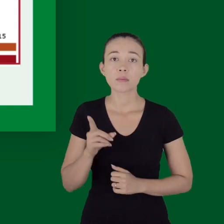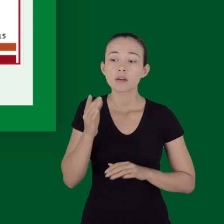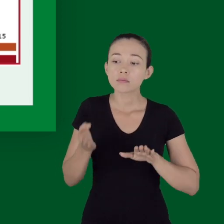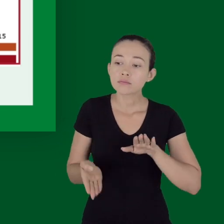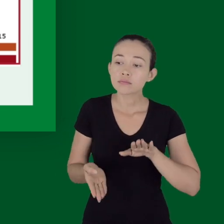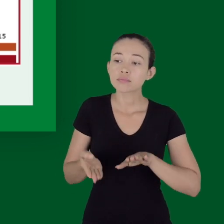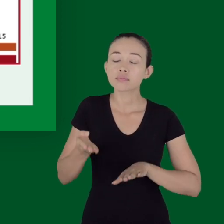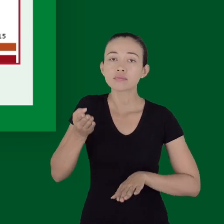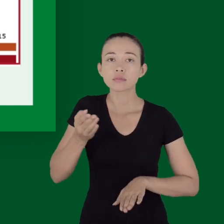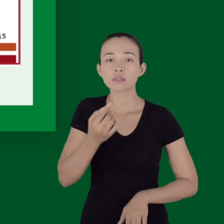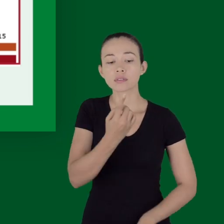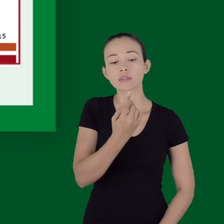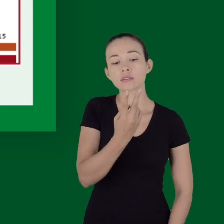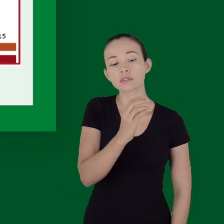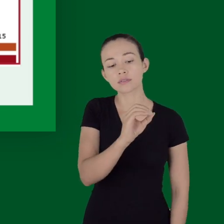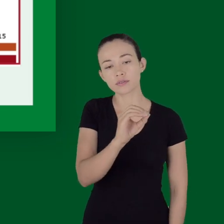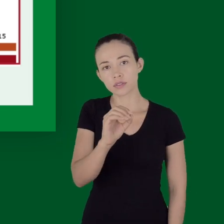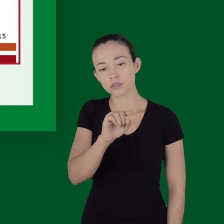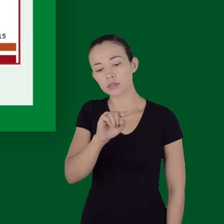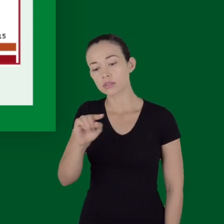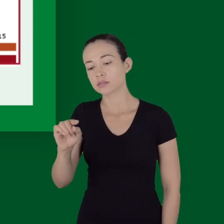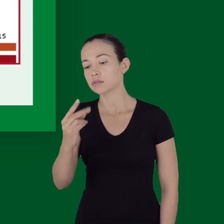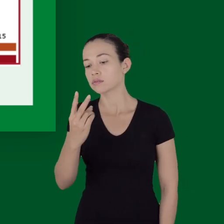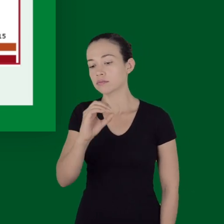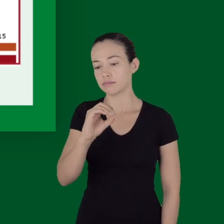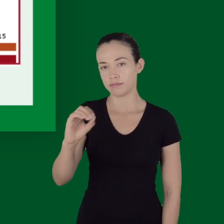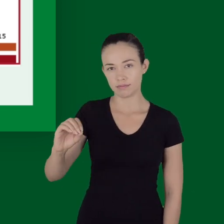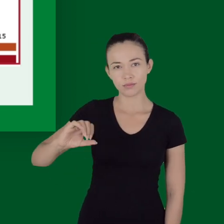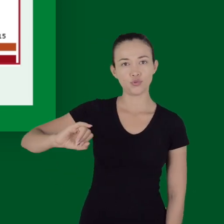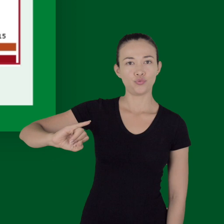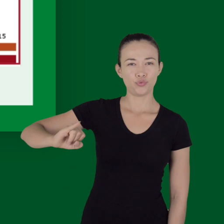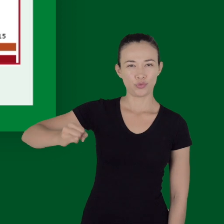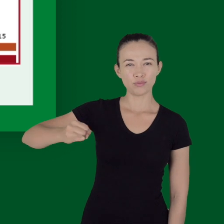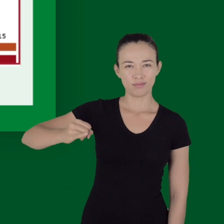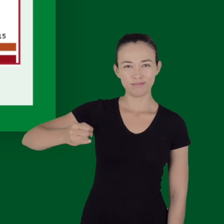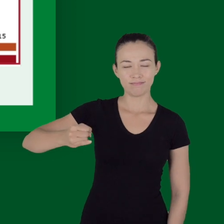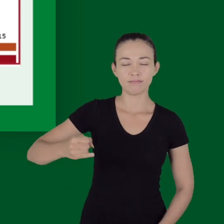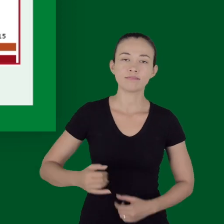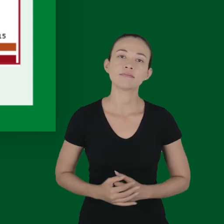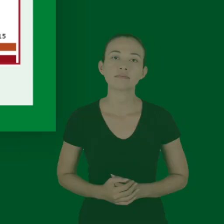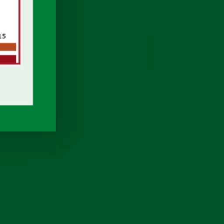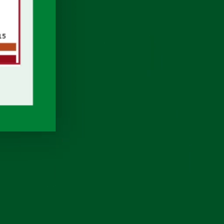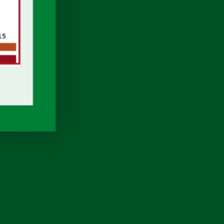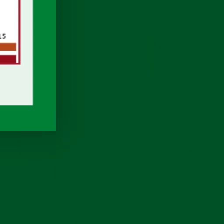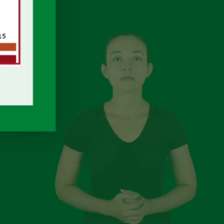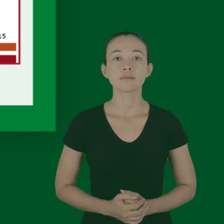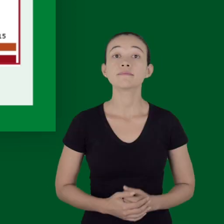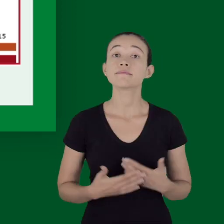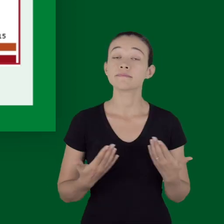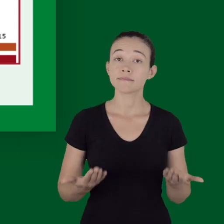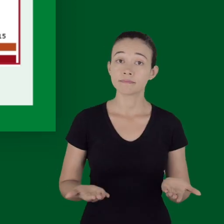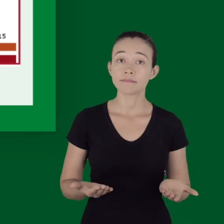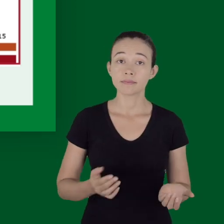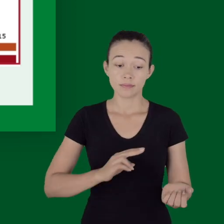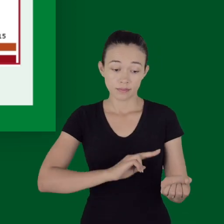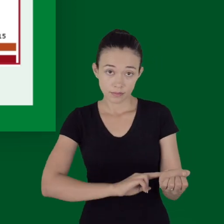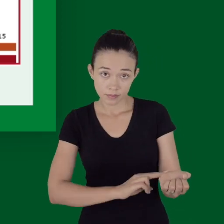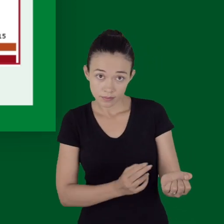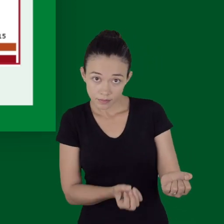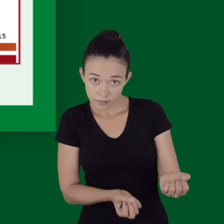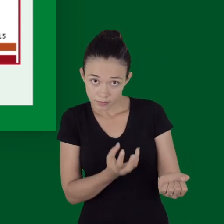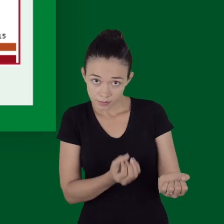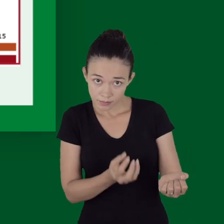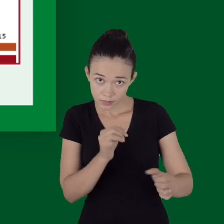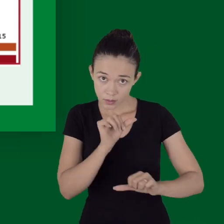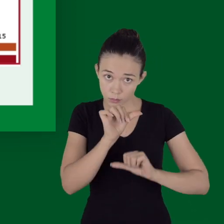e geralmente a gente vai reverter o ritmo da FA quando a gente pensa numa FA aguda. Pensa num paciente que